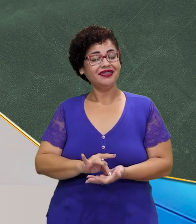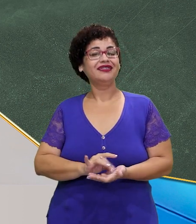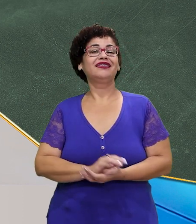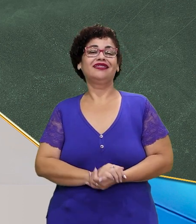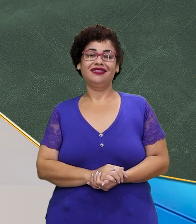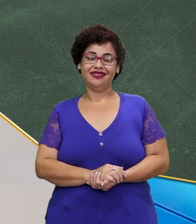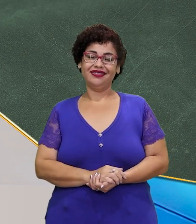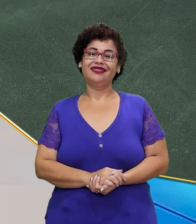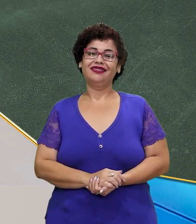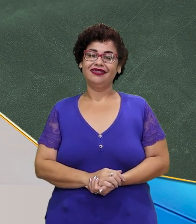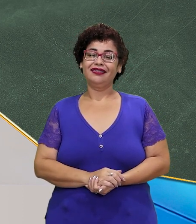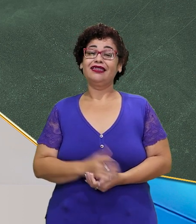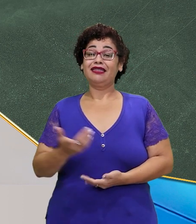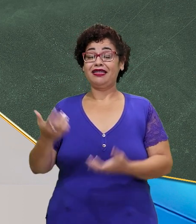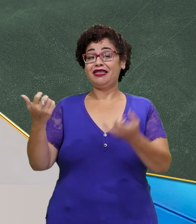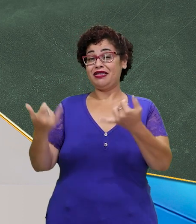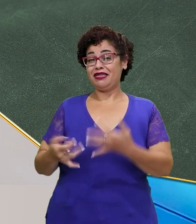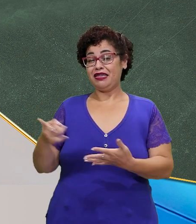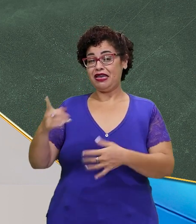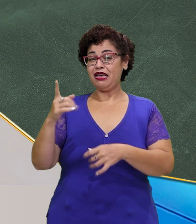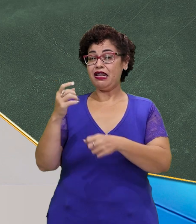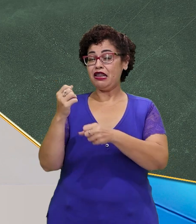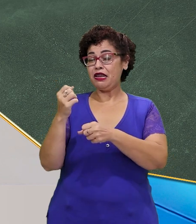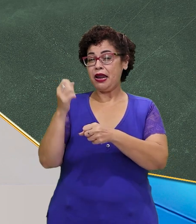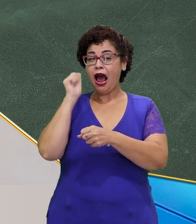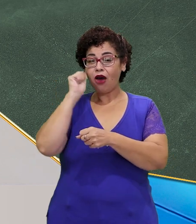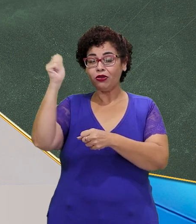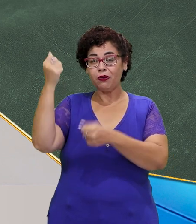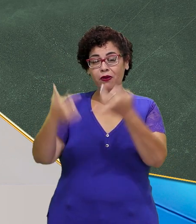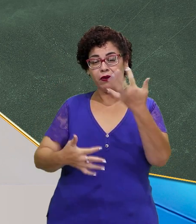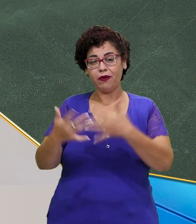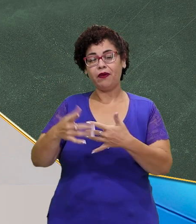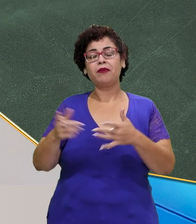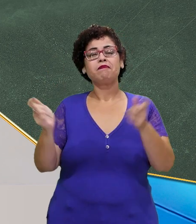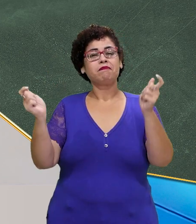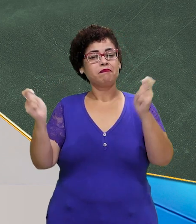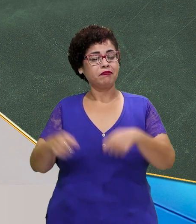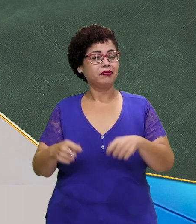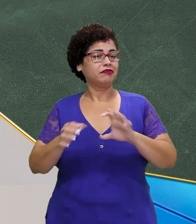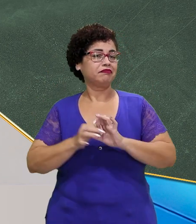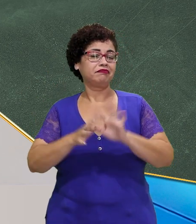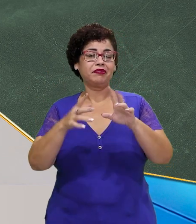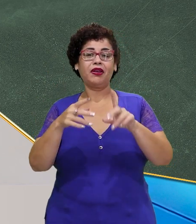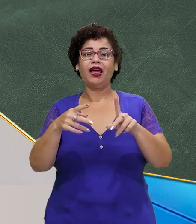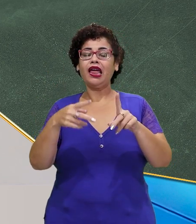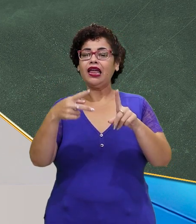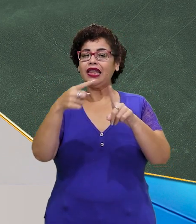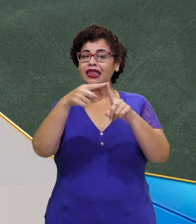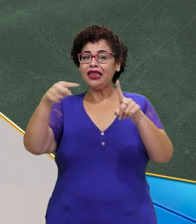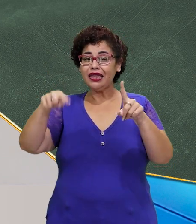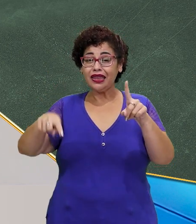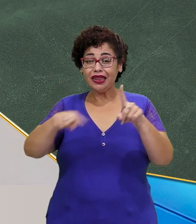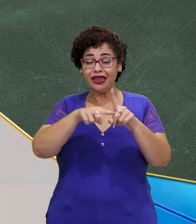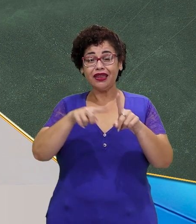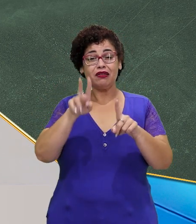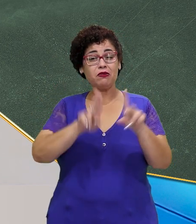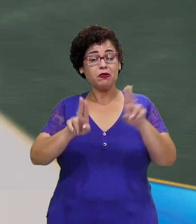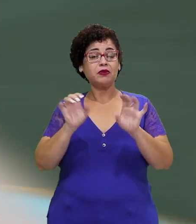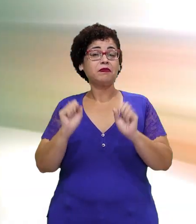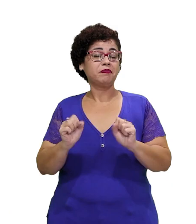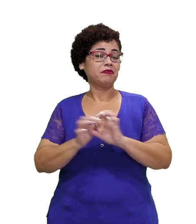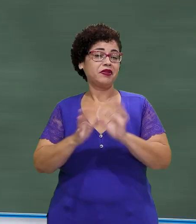E como bem disse nosso amigo Pitágoras, vale para qualquer outro triângulo retângulo.